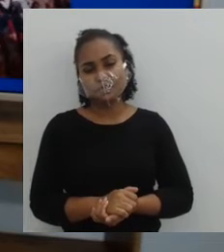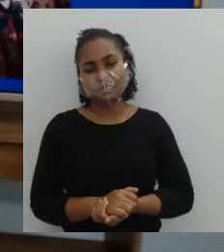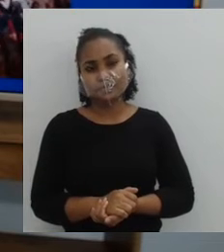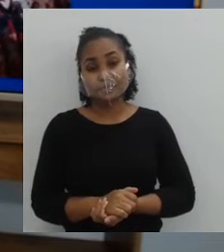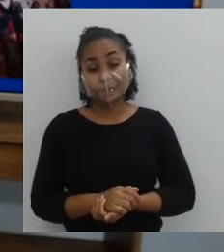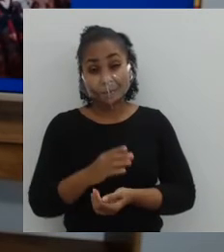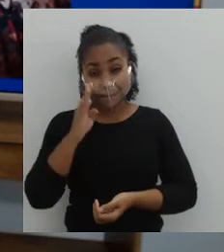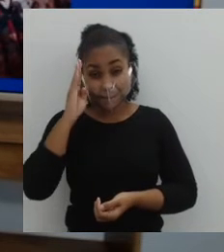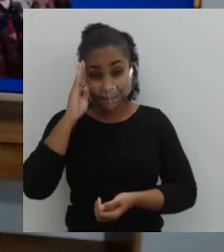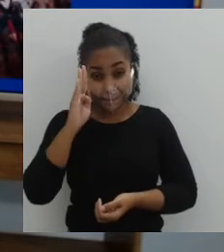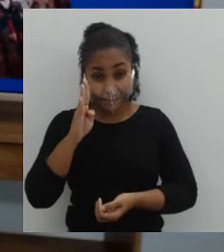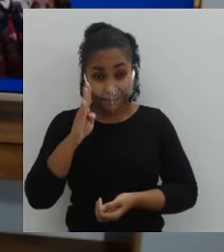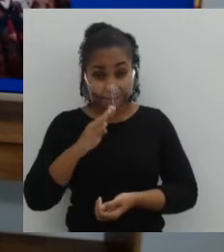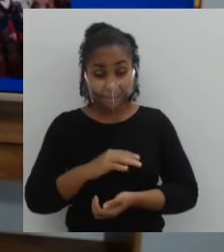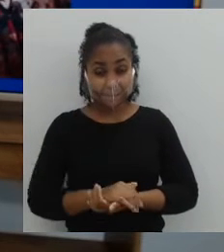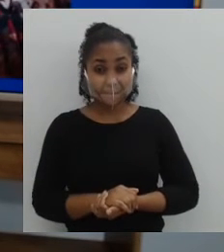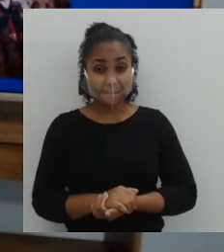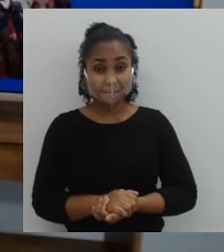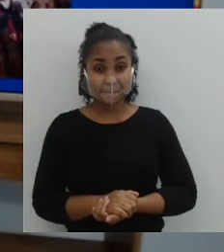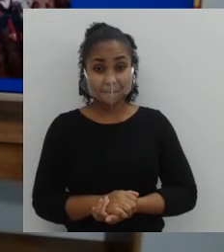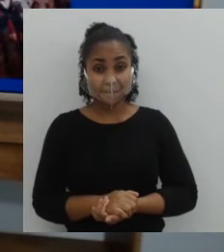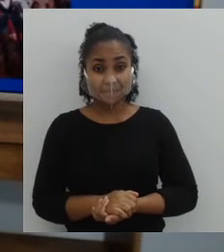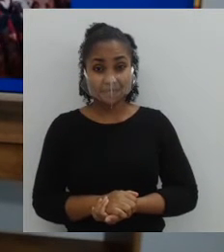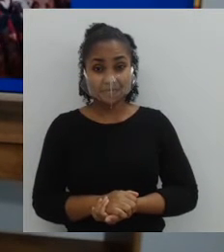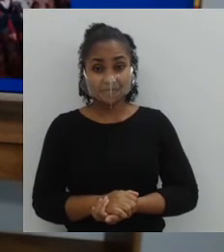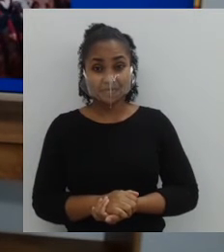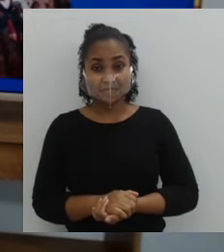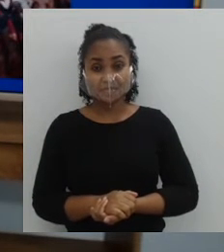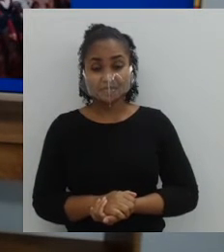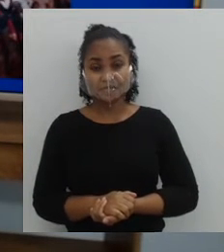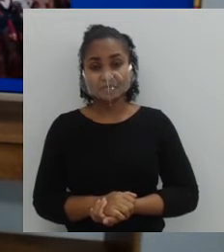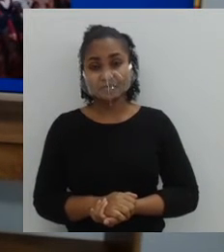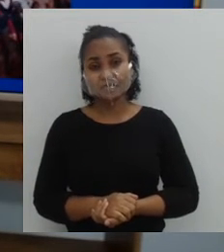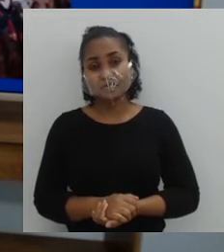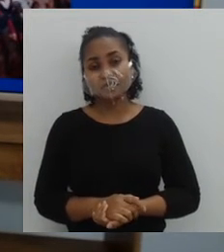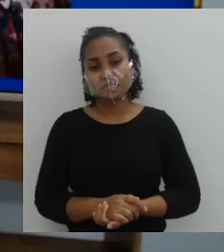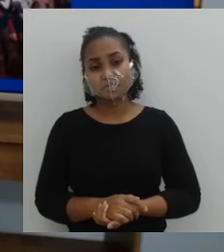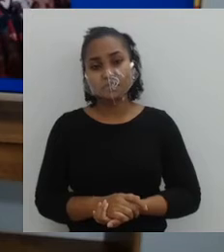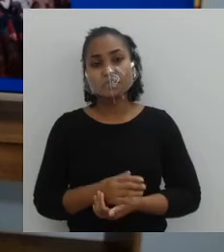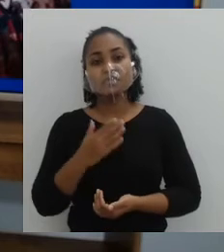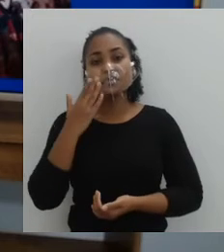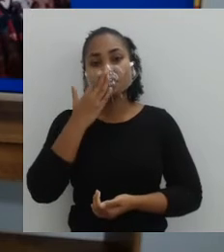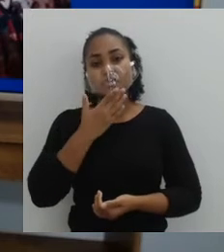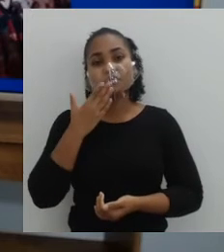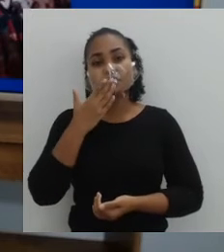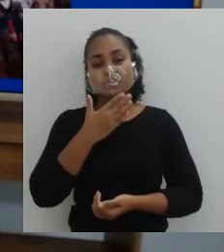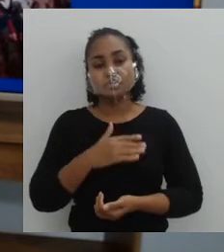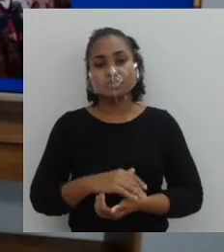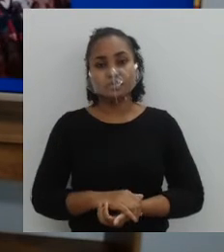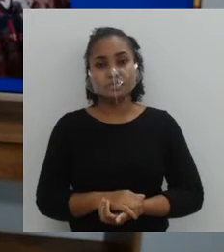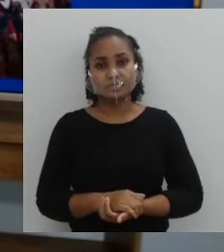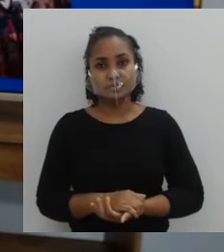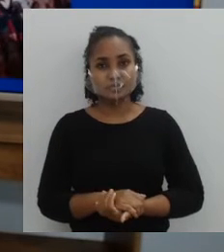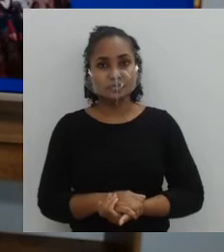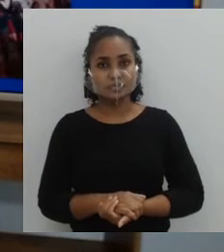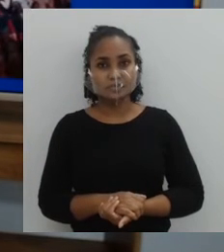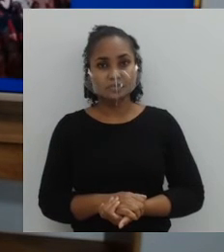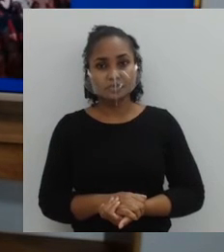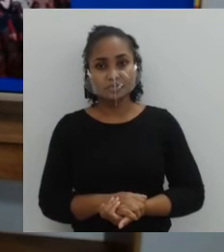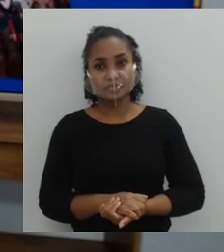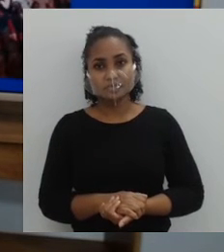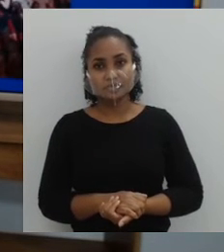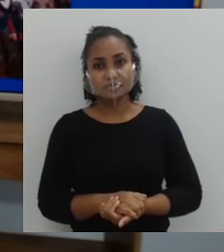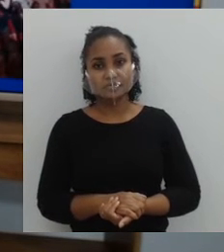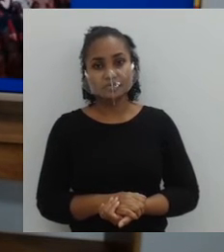O principal cunho econômico desses holandeses é o açúcar. Então, começa a escoar esse